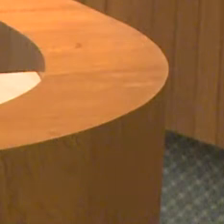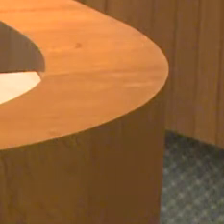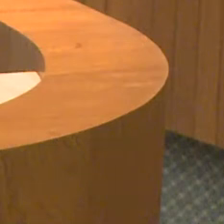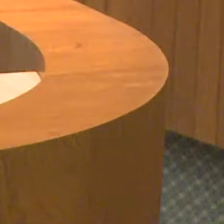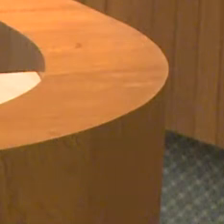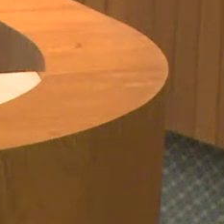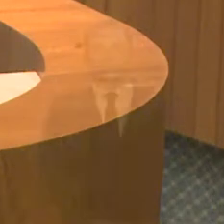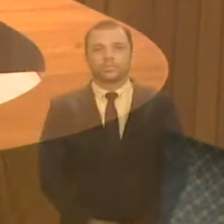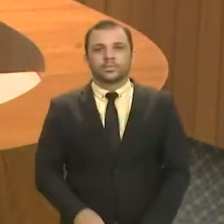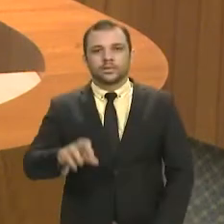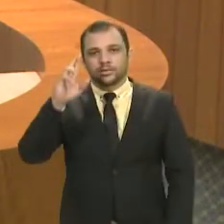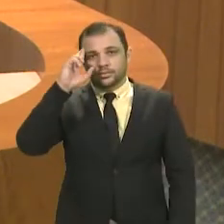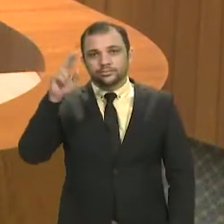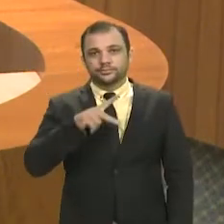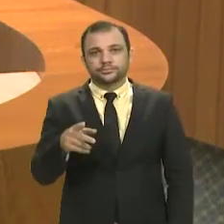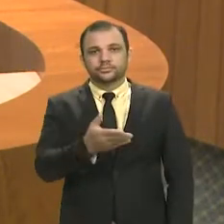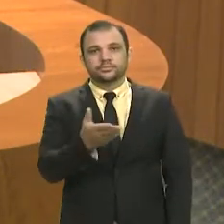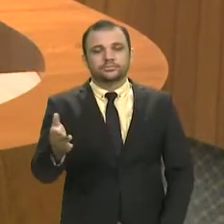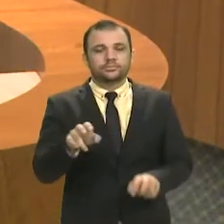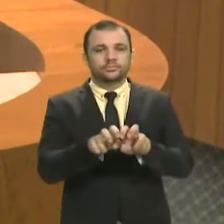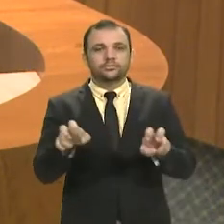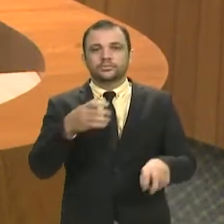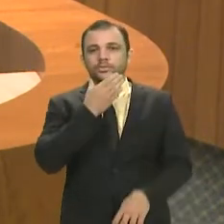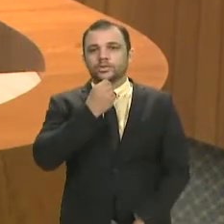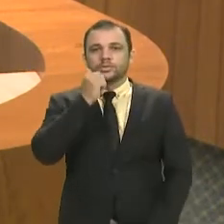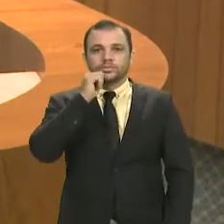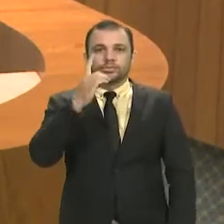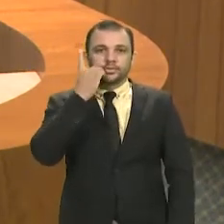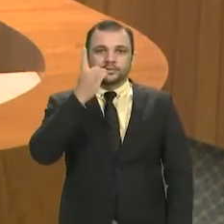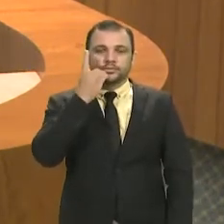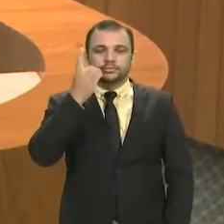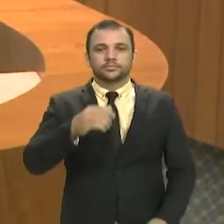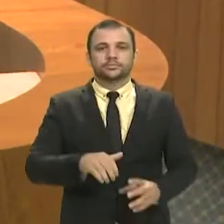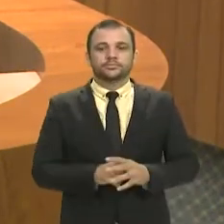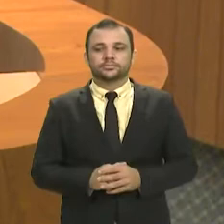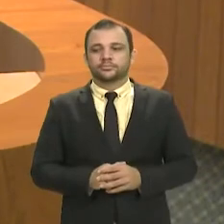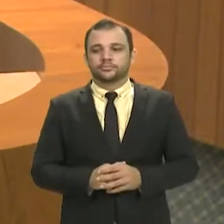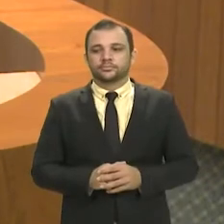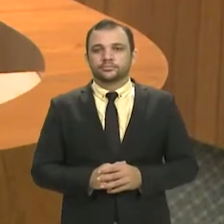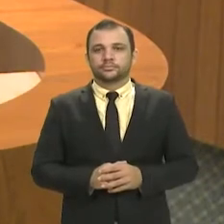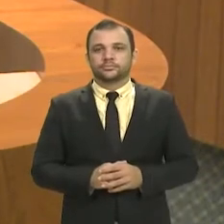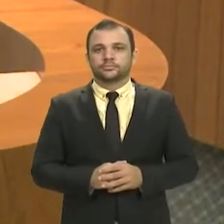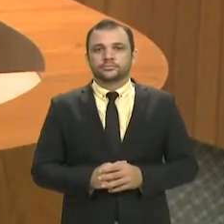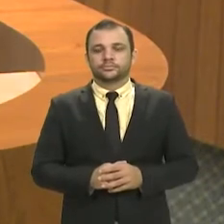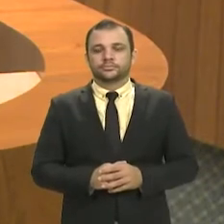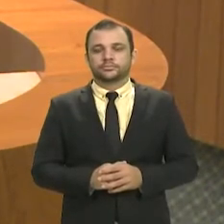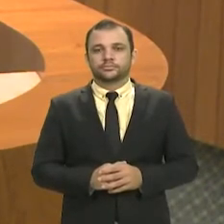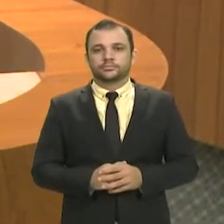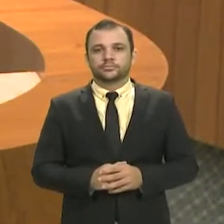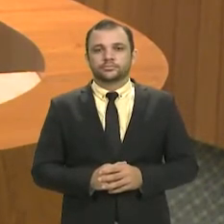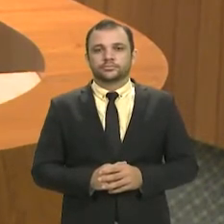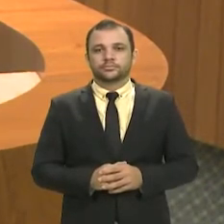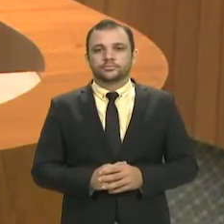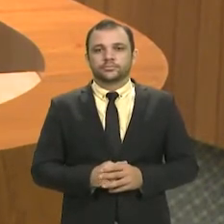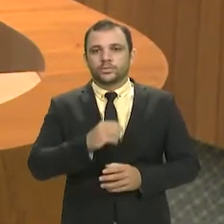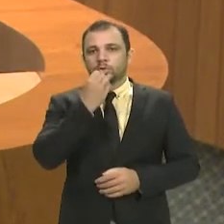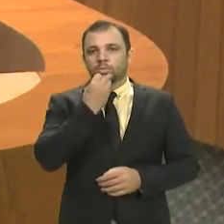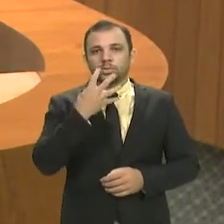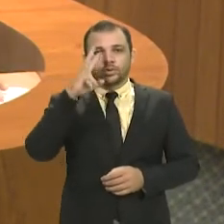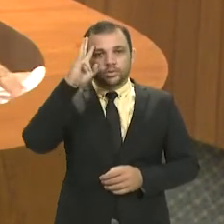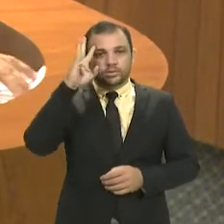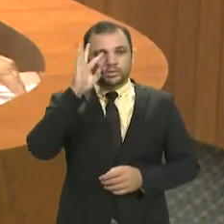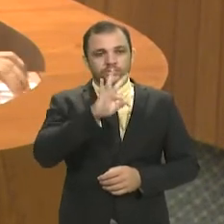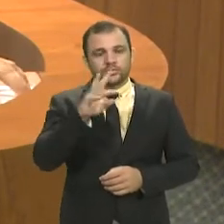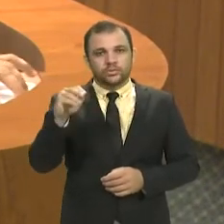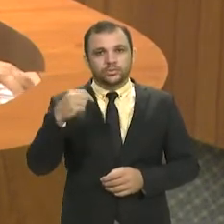Senhor presidente, demais membros da mesa, senhoras e senhores deputados, uma ótima terça-feira para todos. Senhor